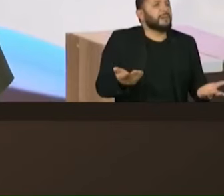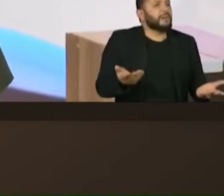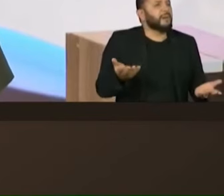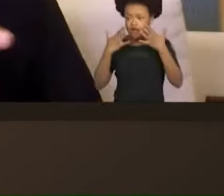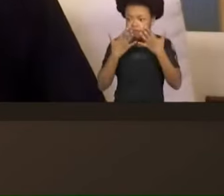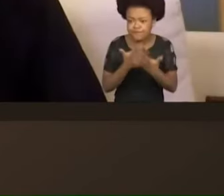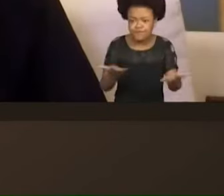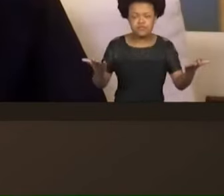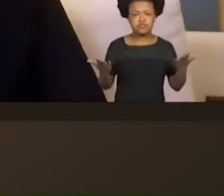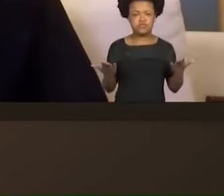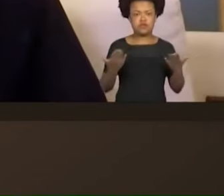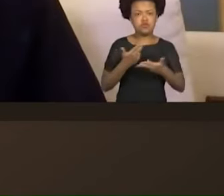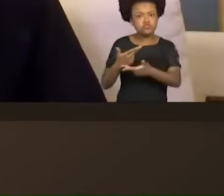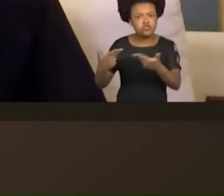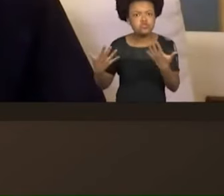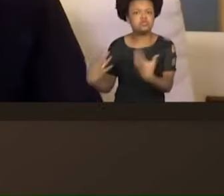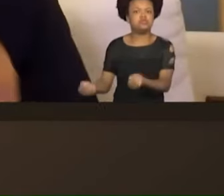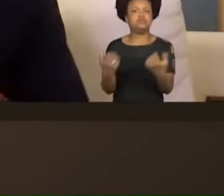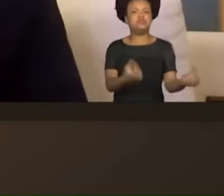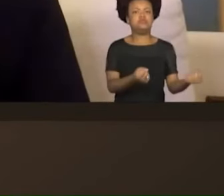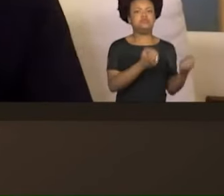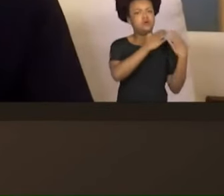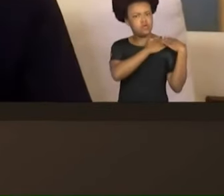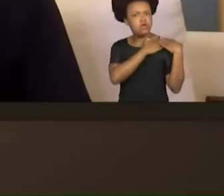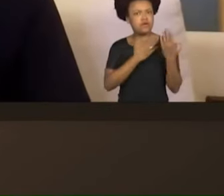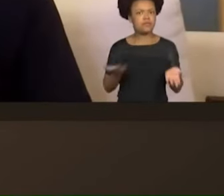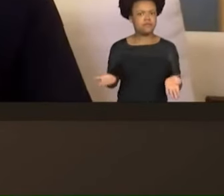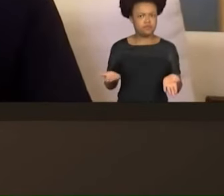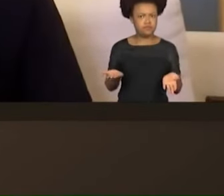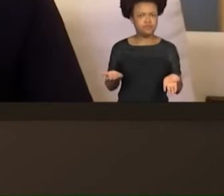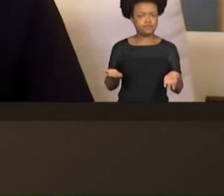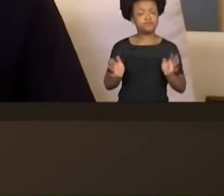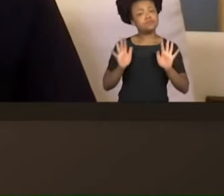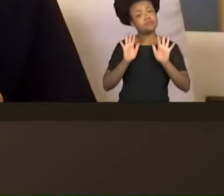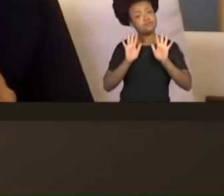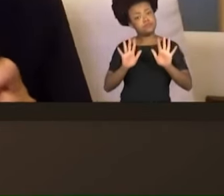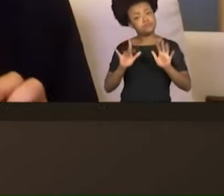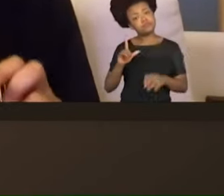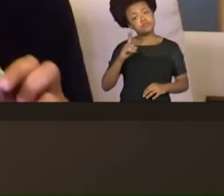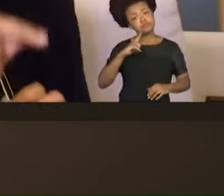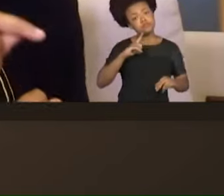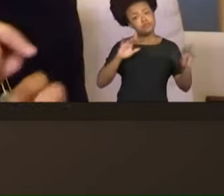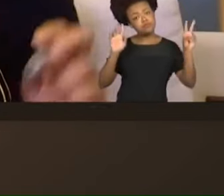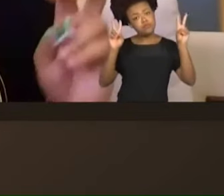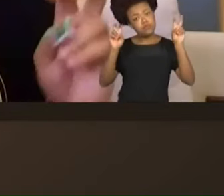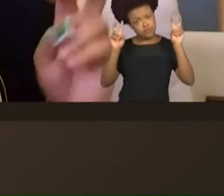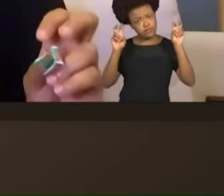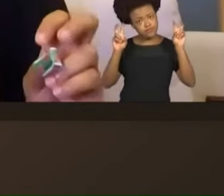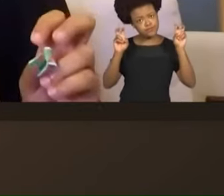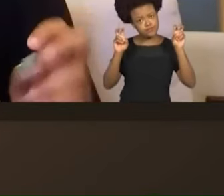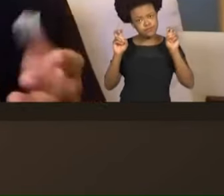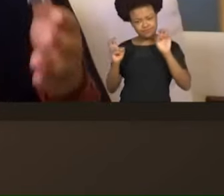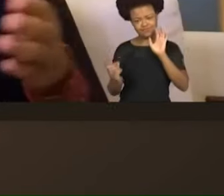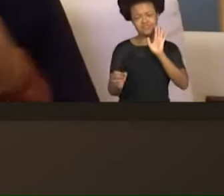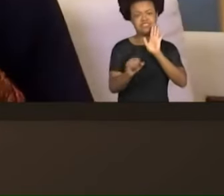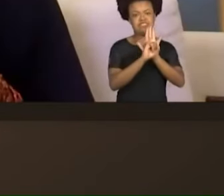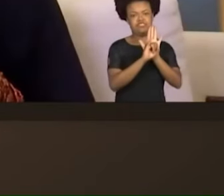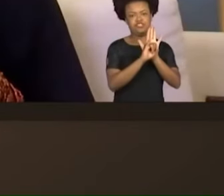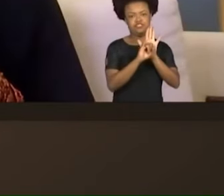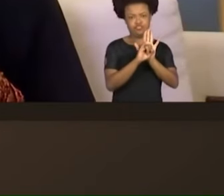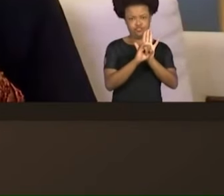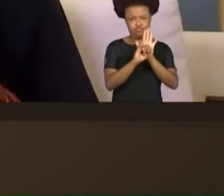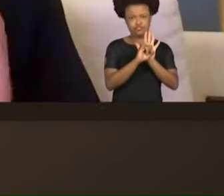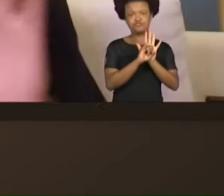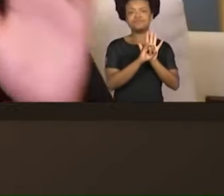precisa? Né? Tanto o que a gente tem chamado de identitário, quanto os anti-identitário incorrem no